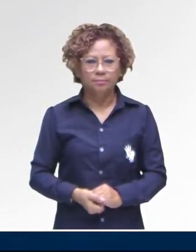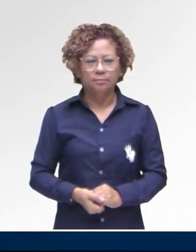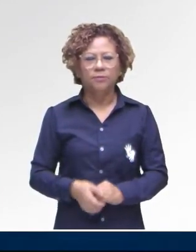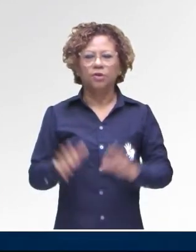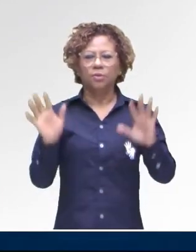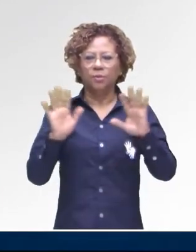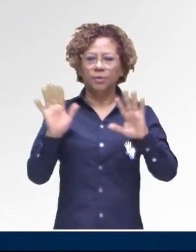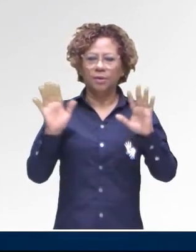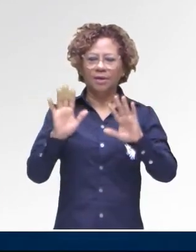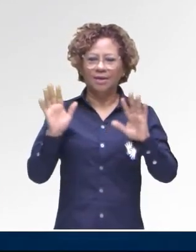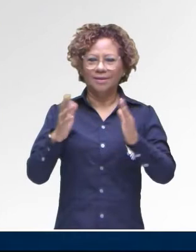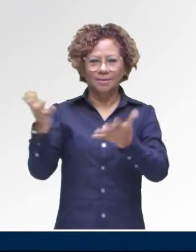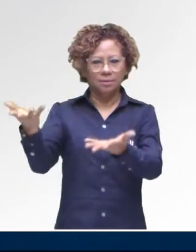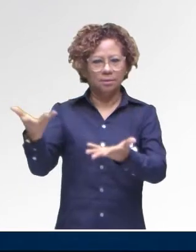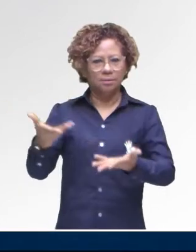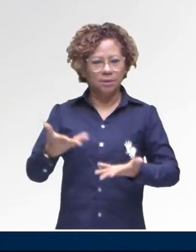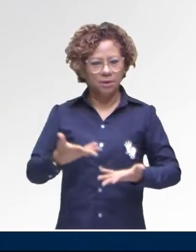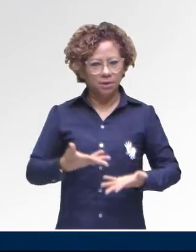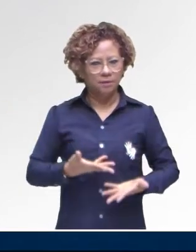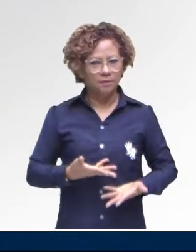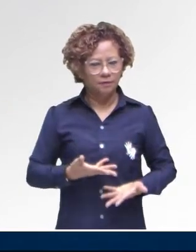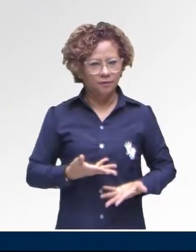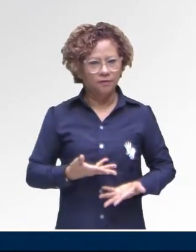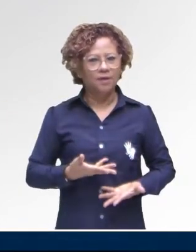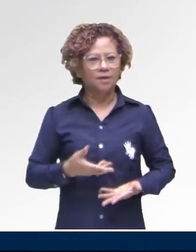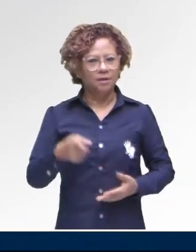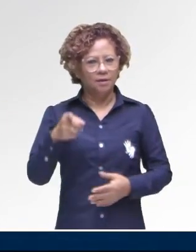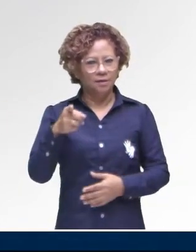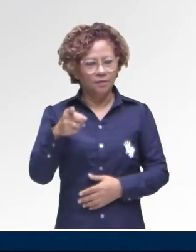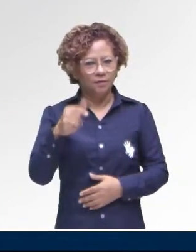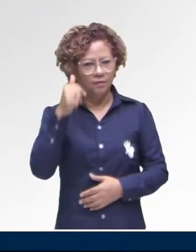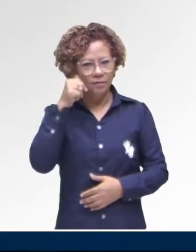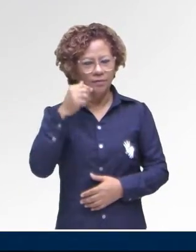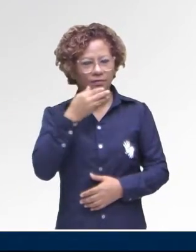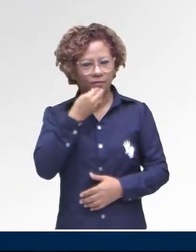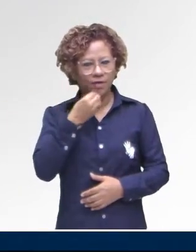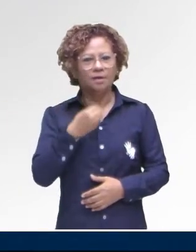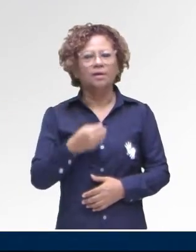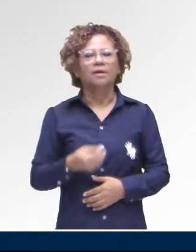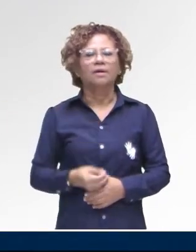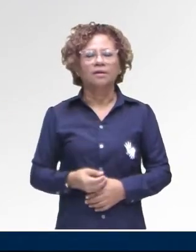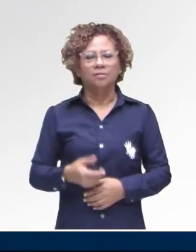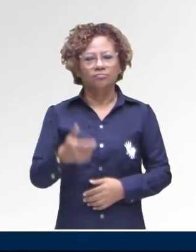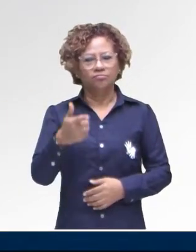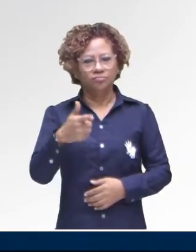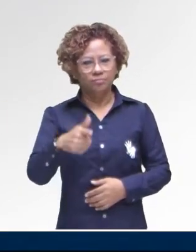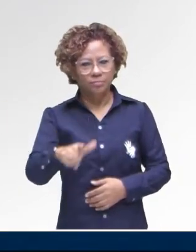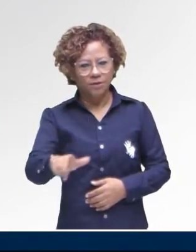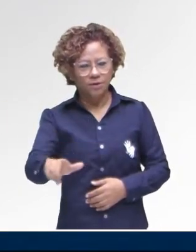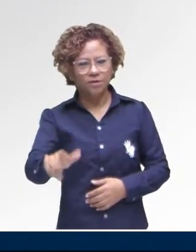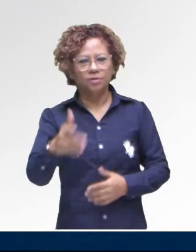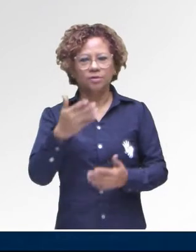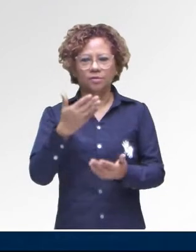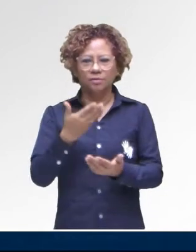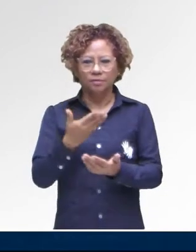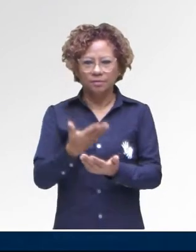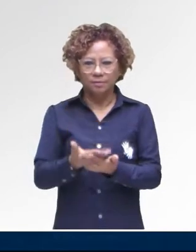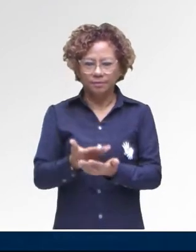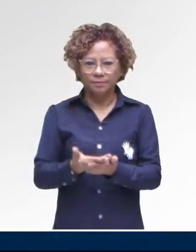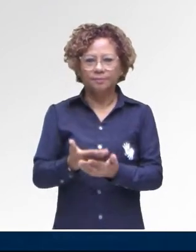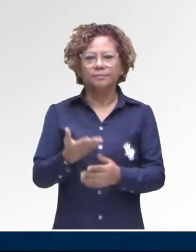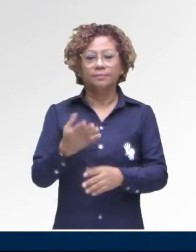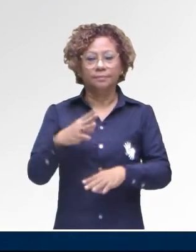Olá, seja bem-vindo, seja bem-vinda à nossa aula de matemática aqui com o professor Alexandre dos